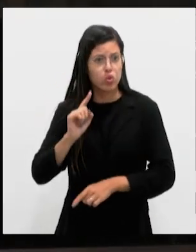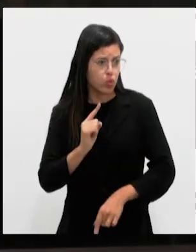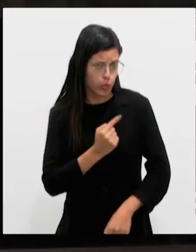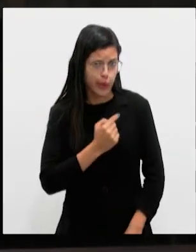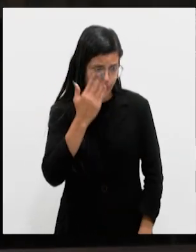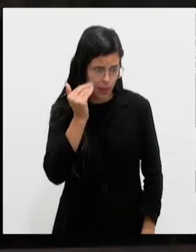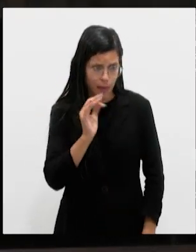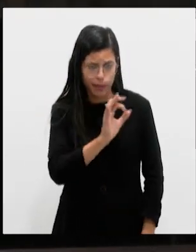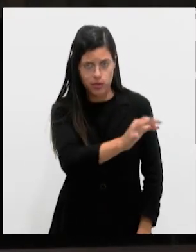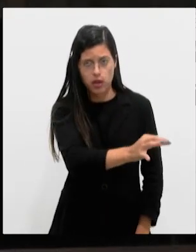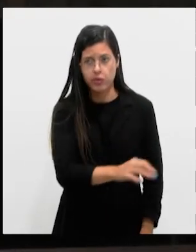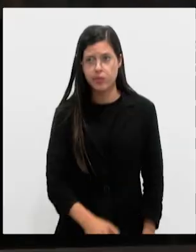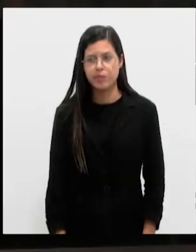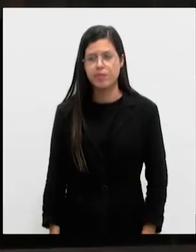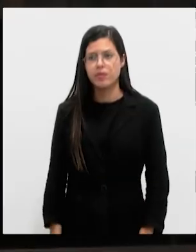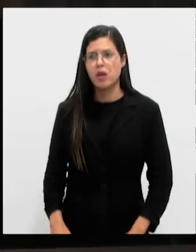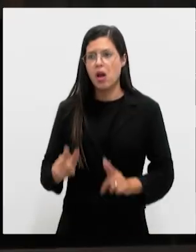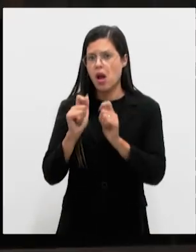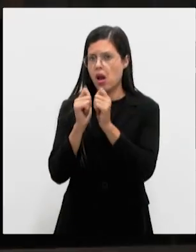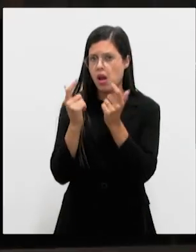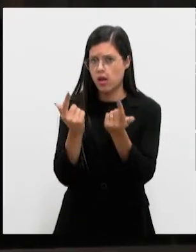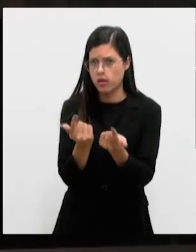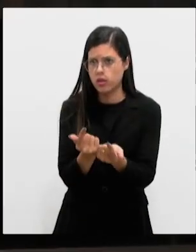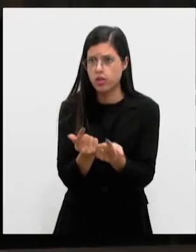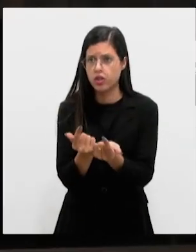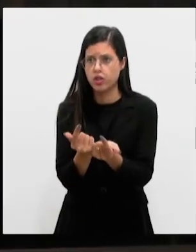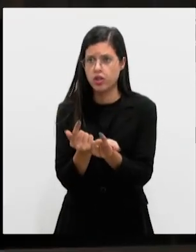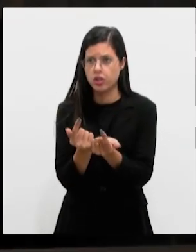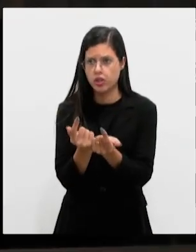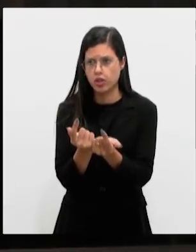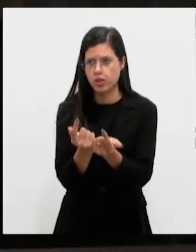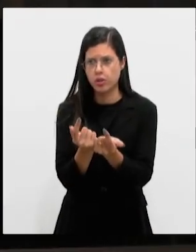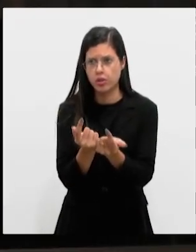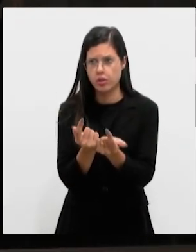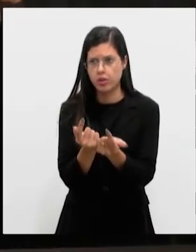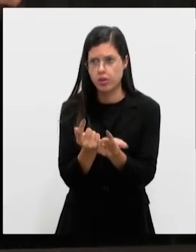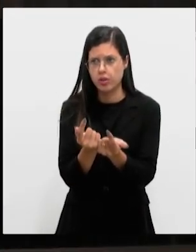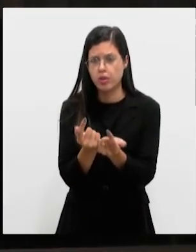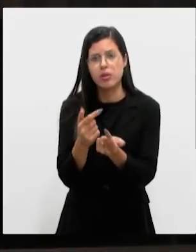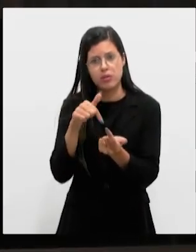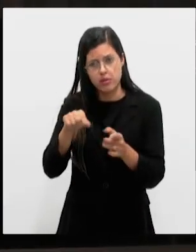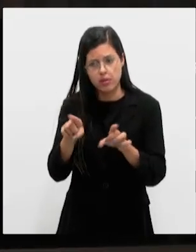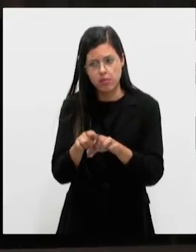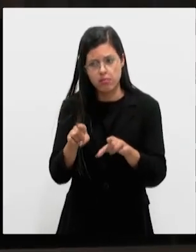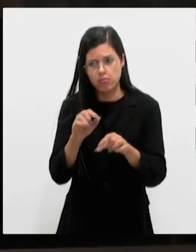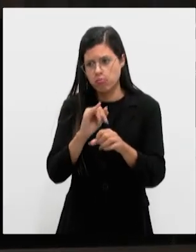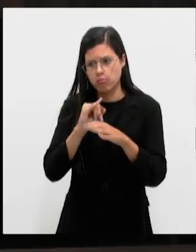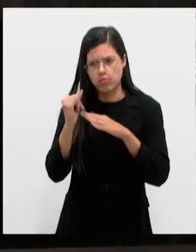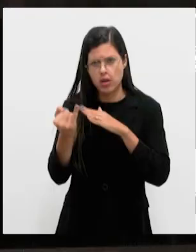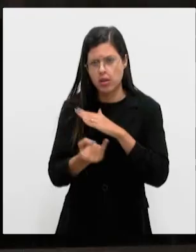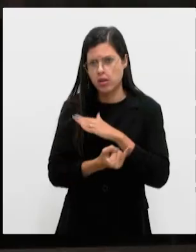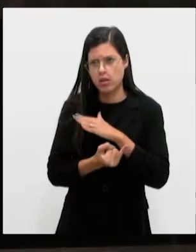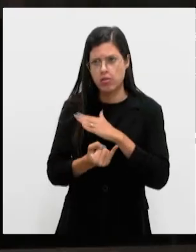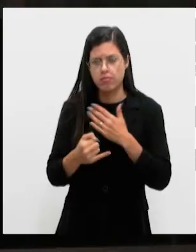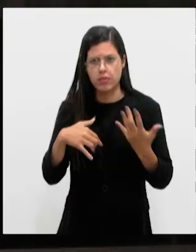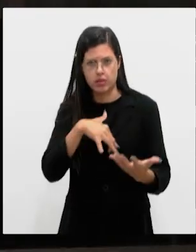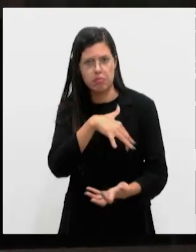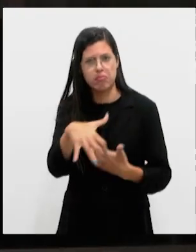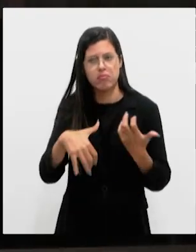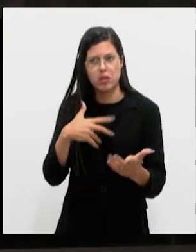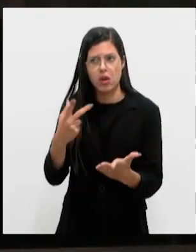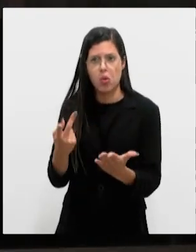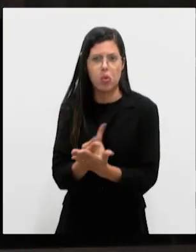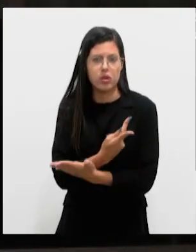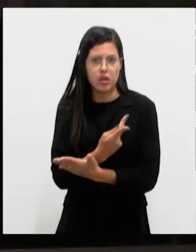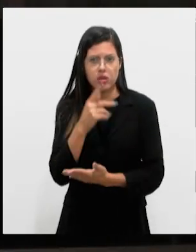Jair? Aliás, a Assembleia Legislativa do Rio de Janeiro é uma ilha nesse caos que nós encontramos no Brasil inteiro, onde aqui